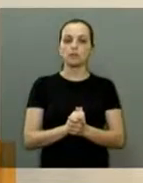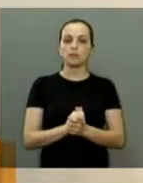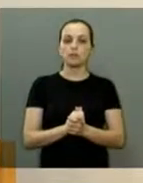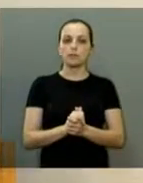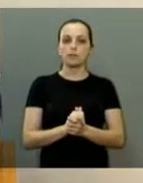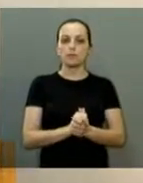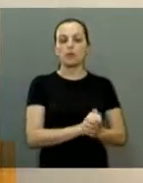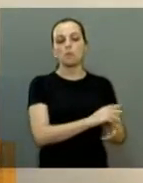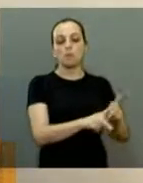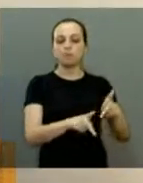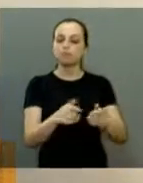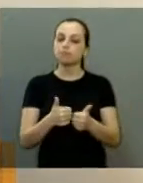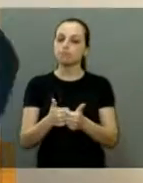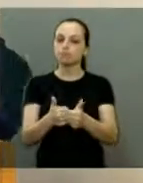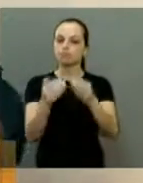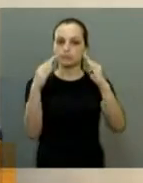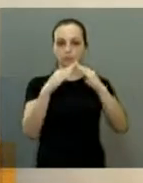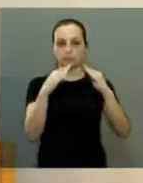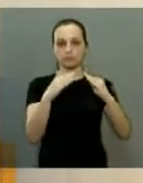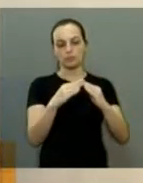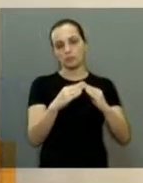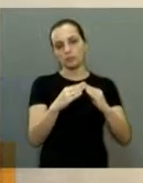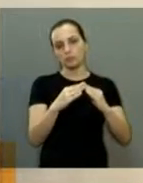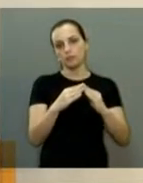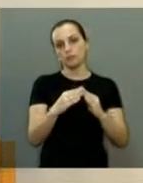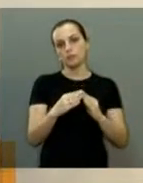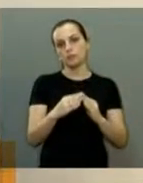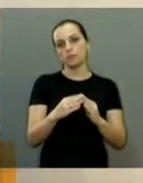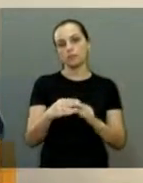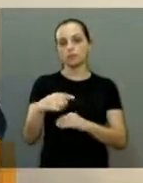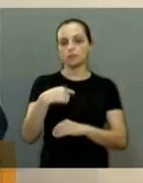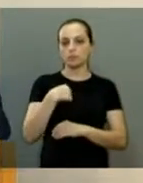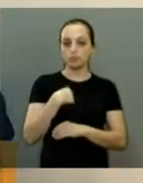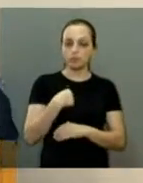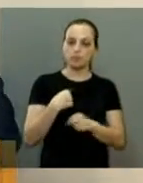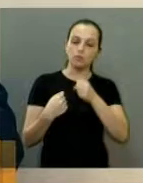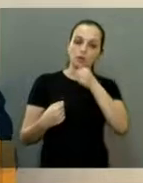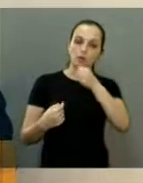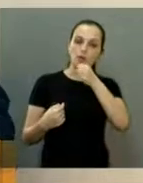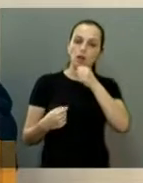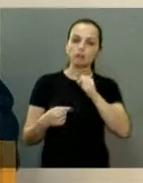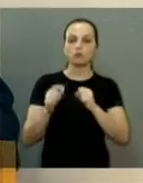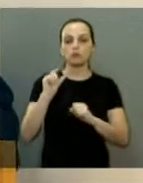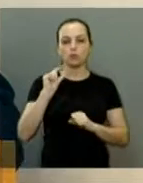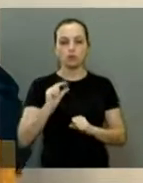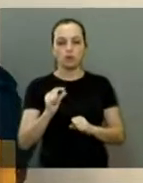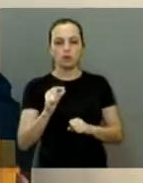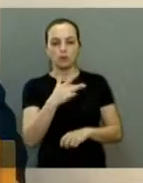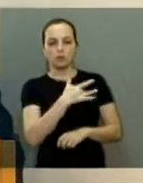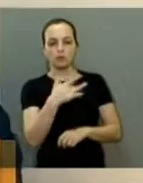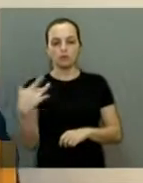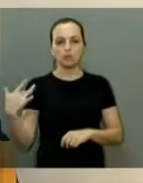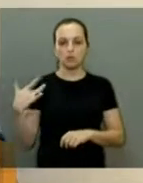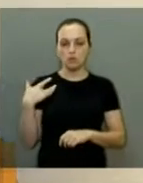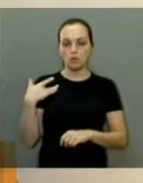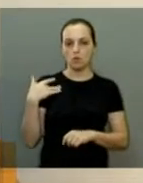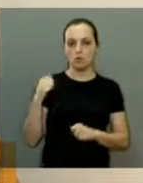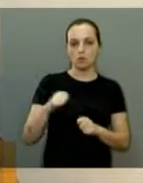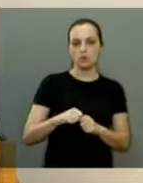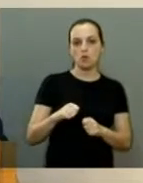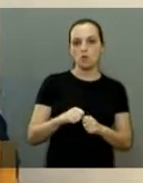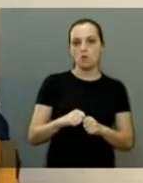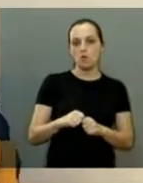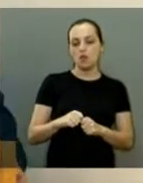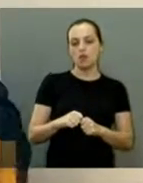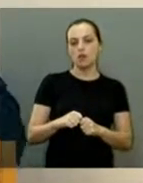que acompanha em casa eu queria falar um pouco hoje da saúde eu fiz um levantamento